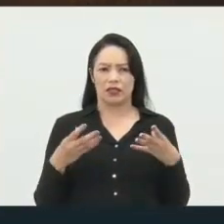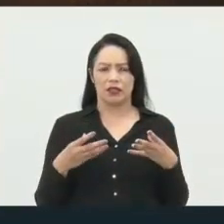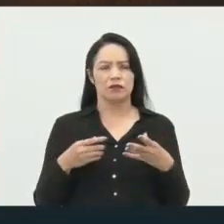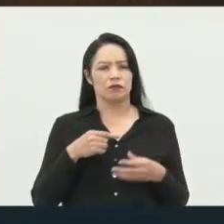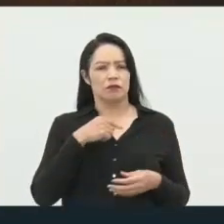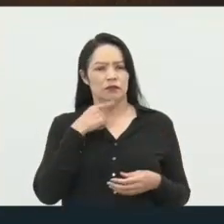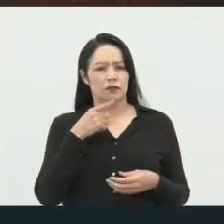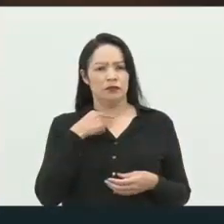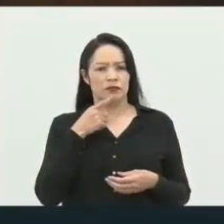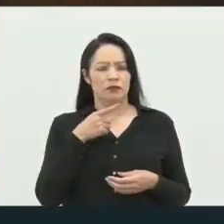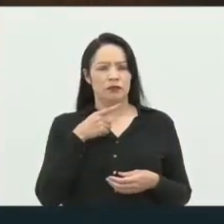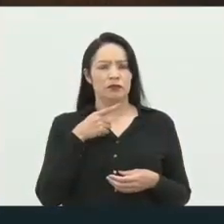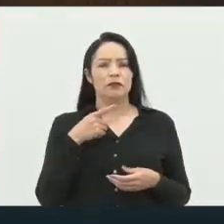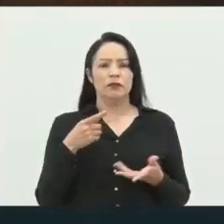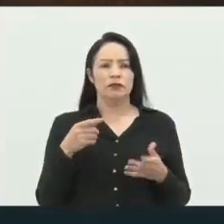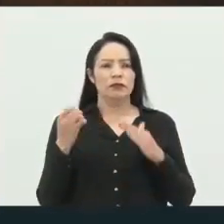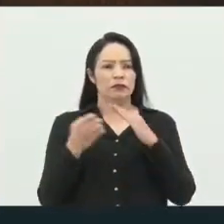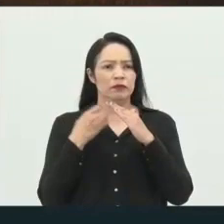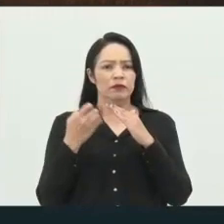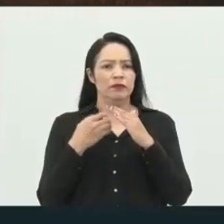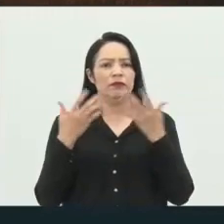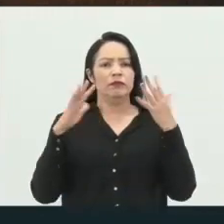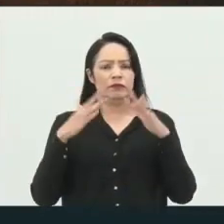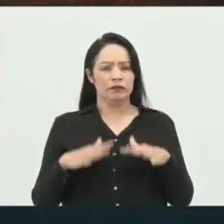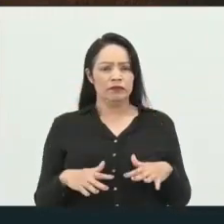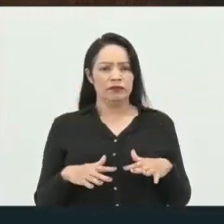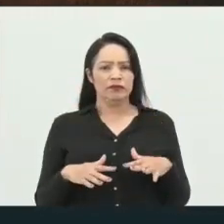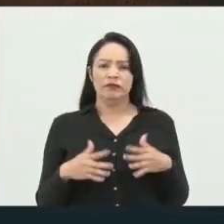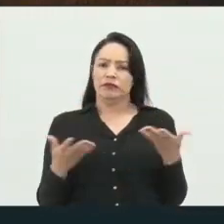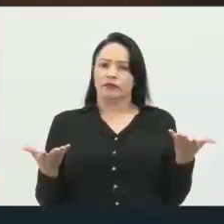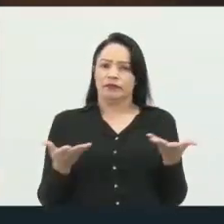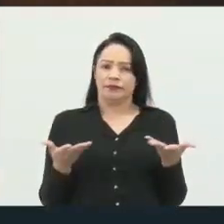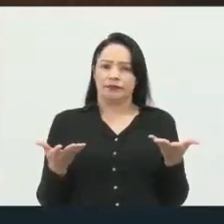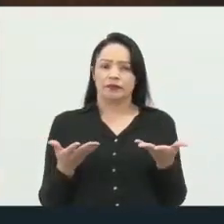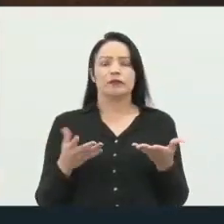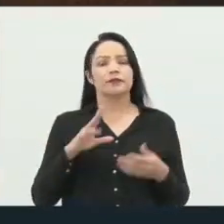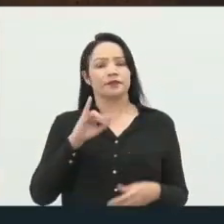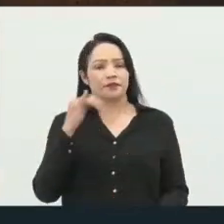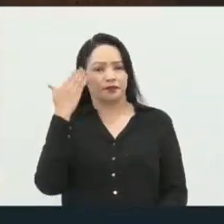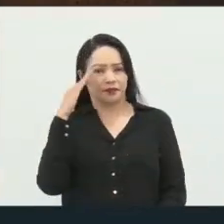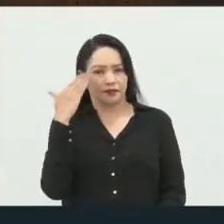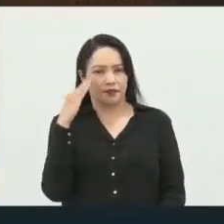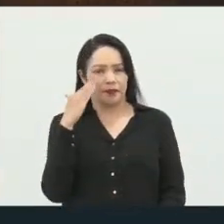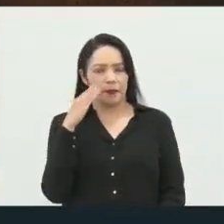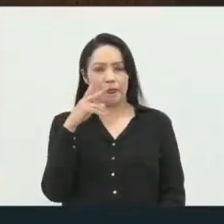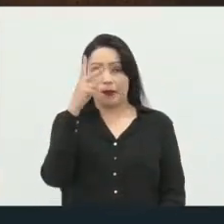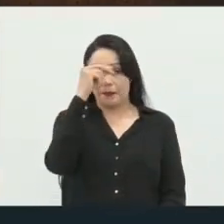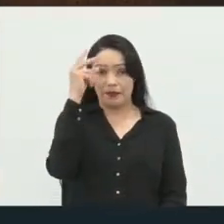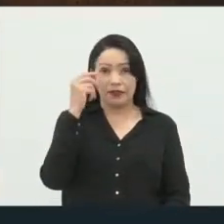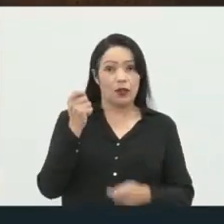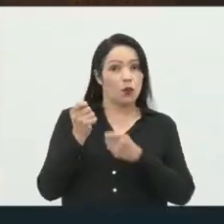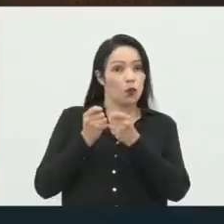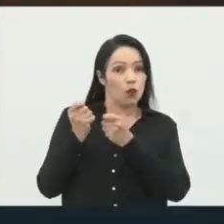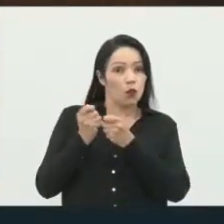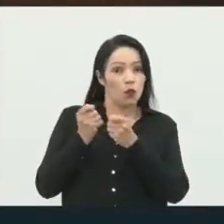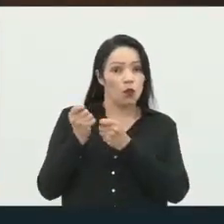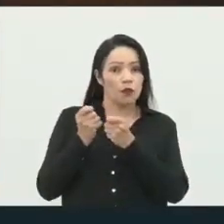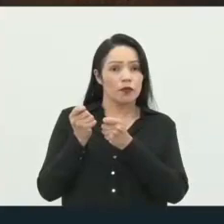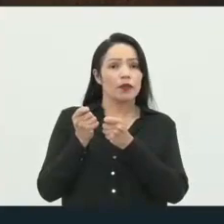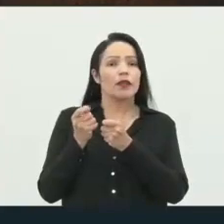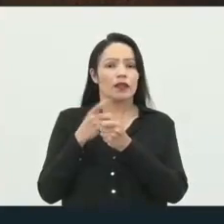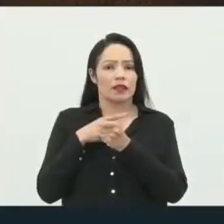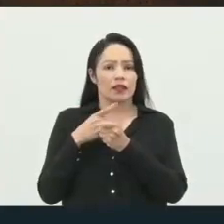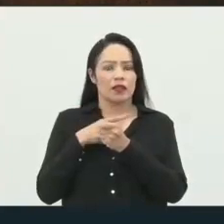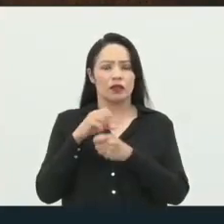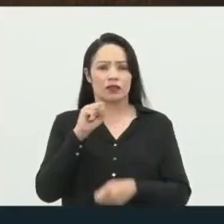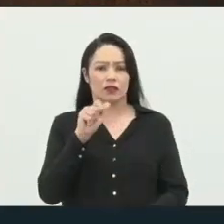é empresa ela tava falida então agora a gente vai entender se o prefeito Gucci ele tá economizando nesse novo contrato aí com a